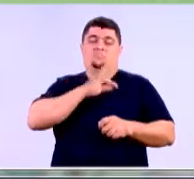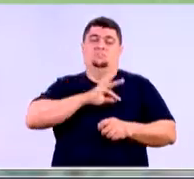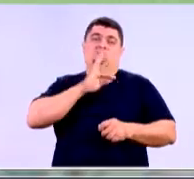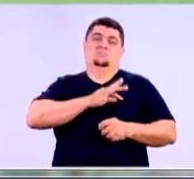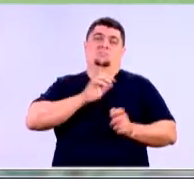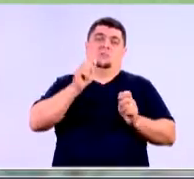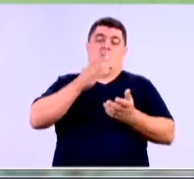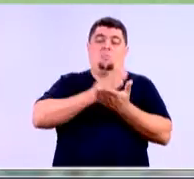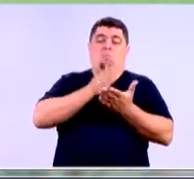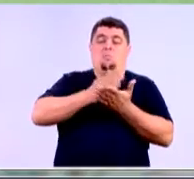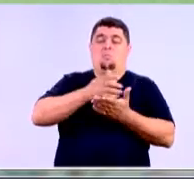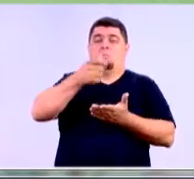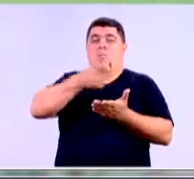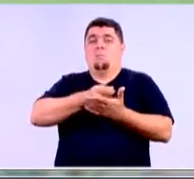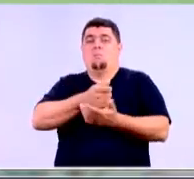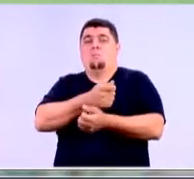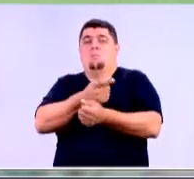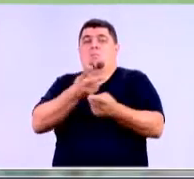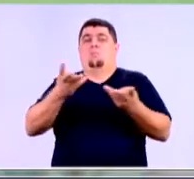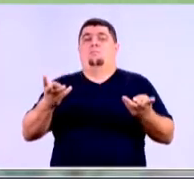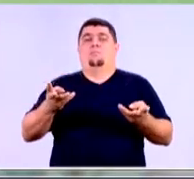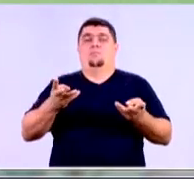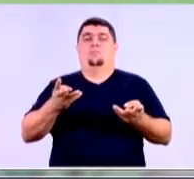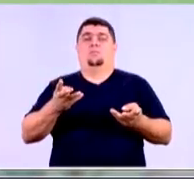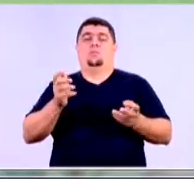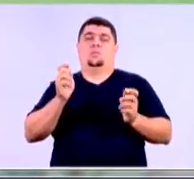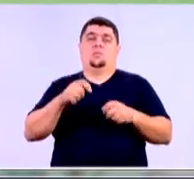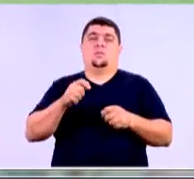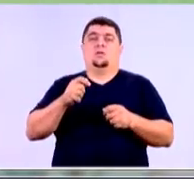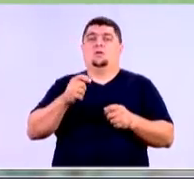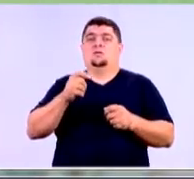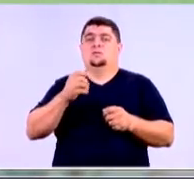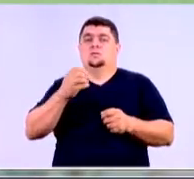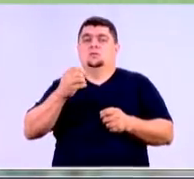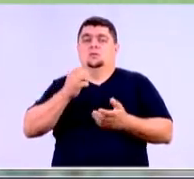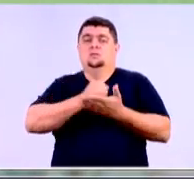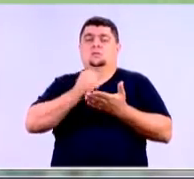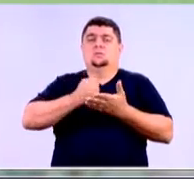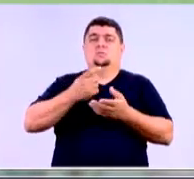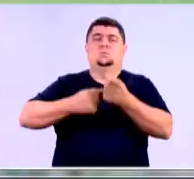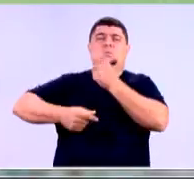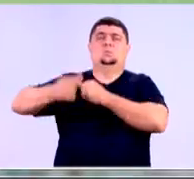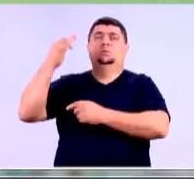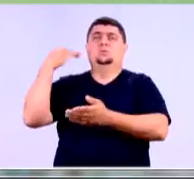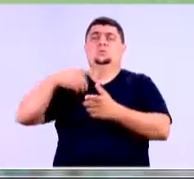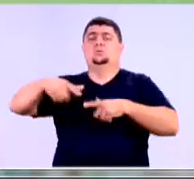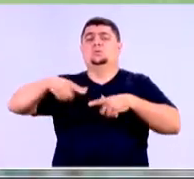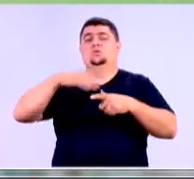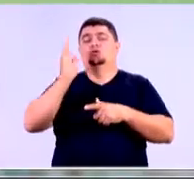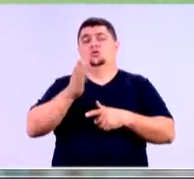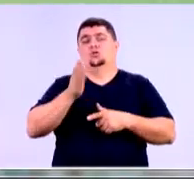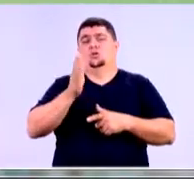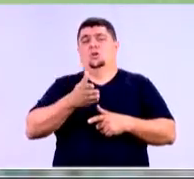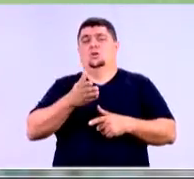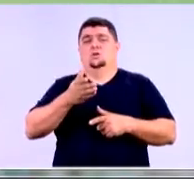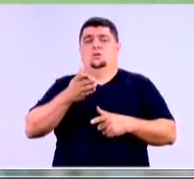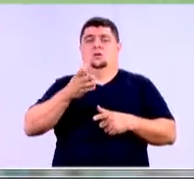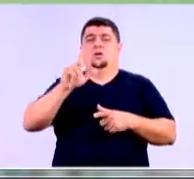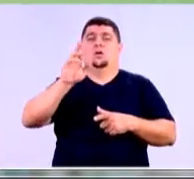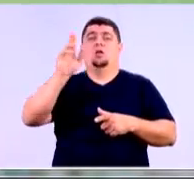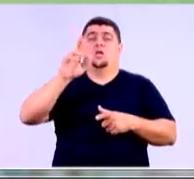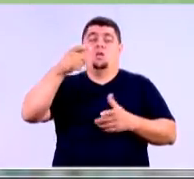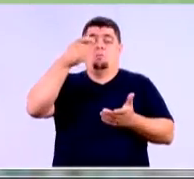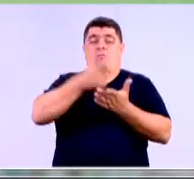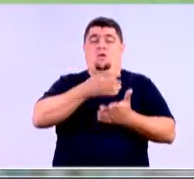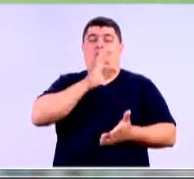dessa pessoa. Qual que é a quantidade de renda dessa pessoa, qual a estabilidade dela no emprego, quanto tempo ela está no emprego, qual a instituição que emprega essa